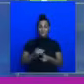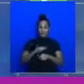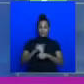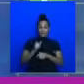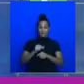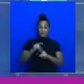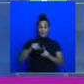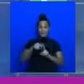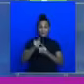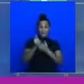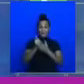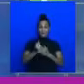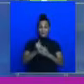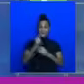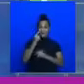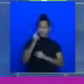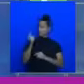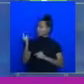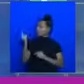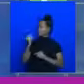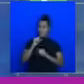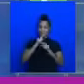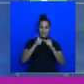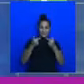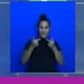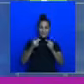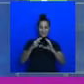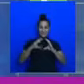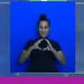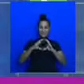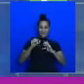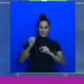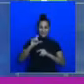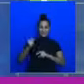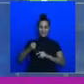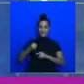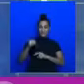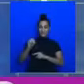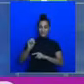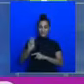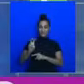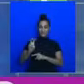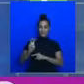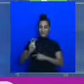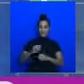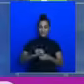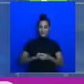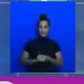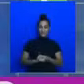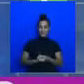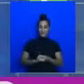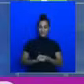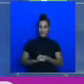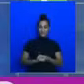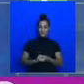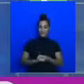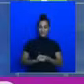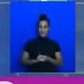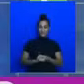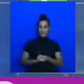Vamos chamar mais um número chegando. Boa sorte. Bola azul, 05. Azul, número